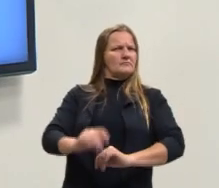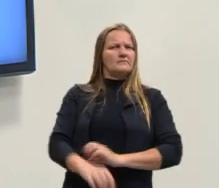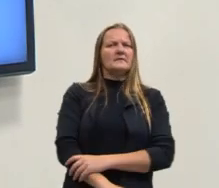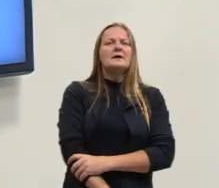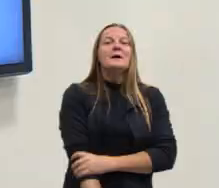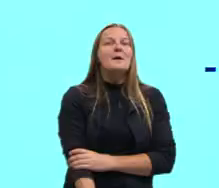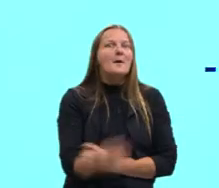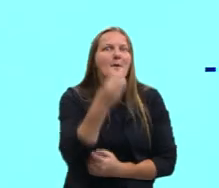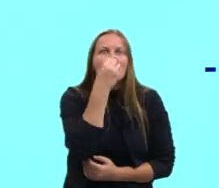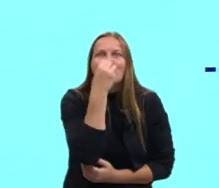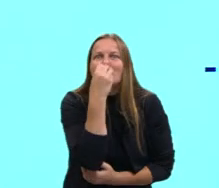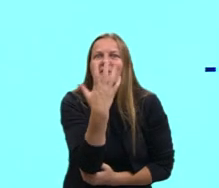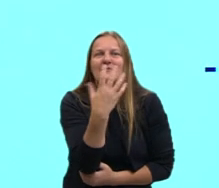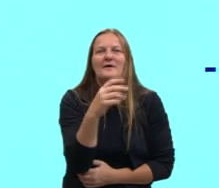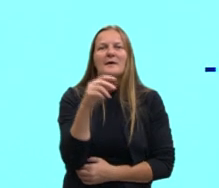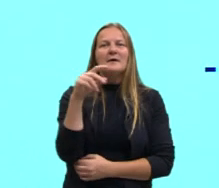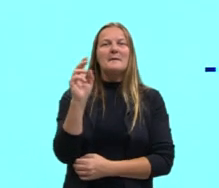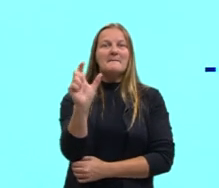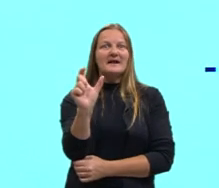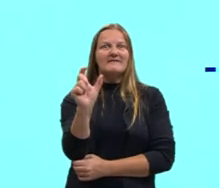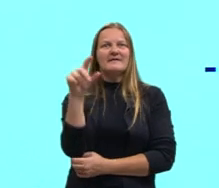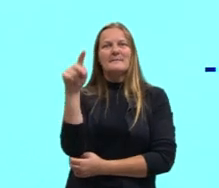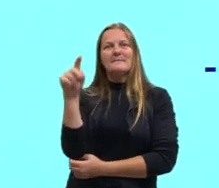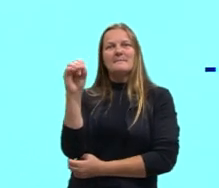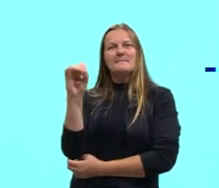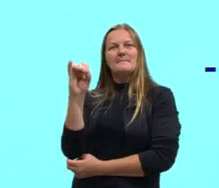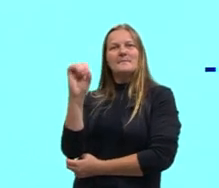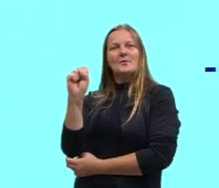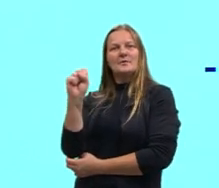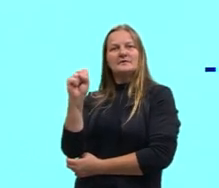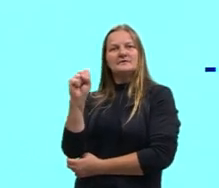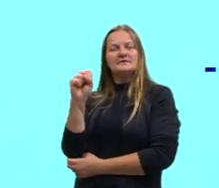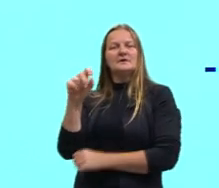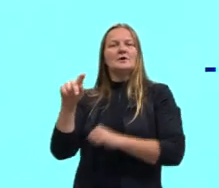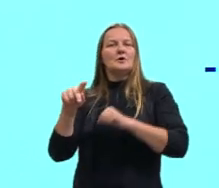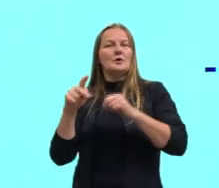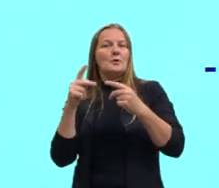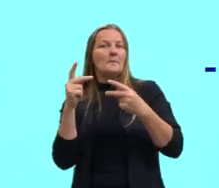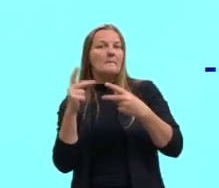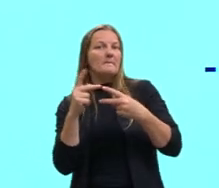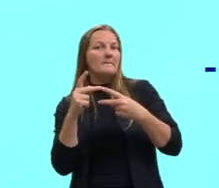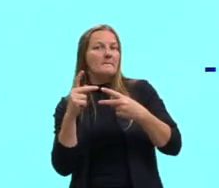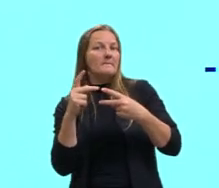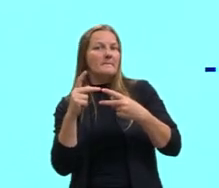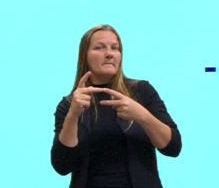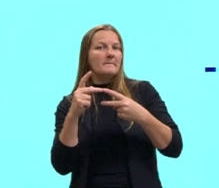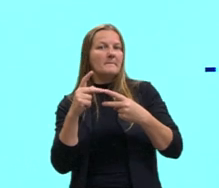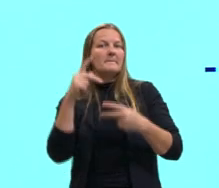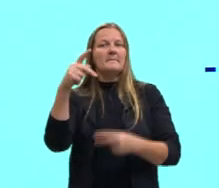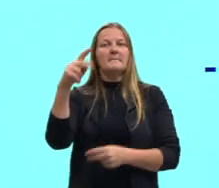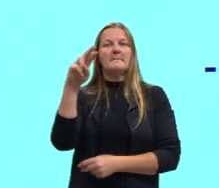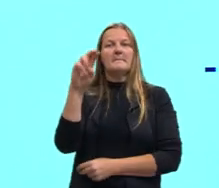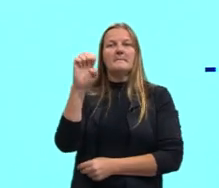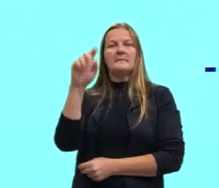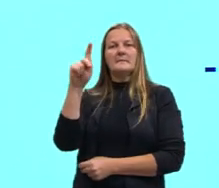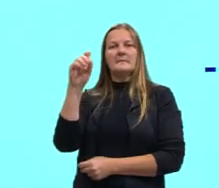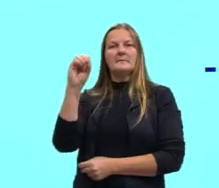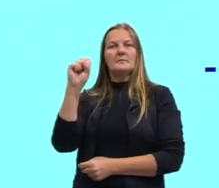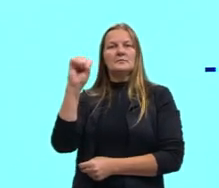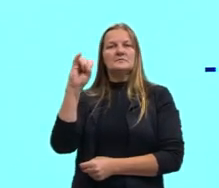é muito bem esse pois ele tá aqui uma proposição Oi e aí eu tenho duas perguntas